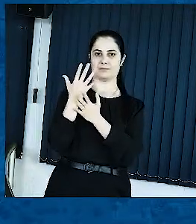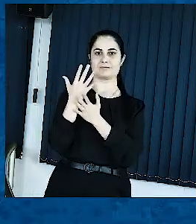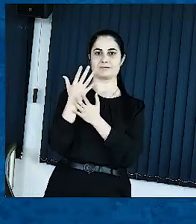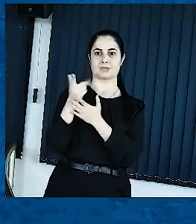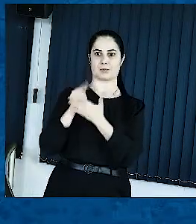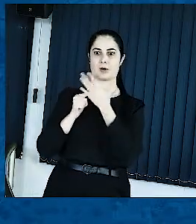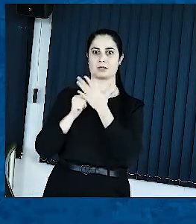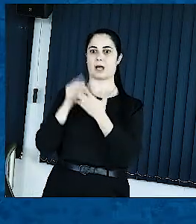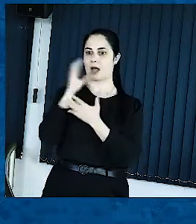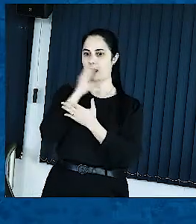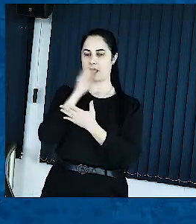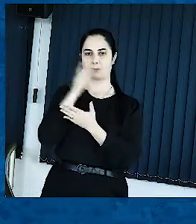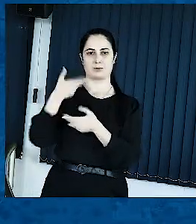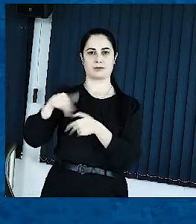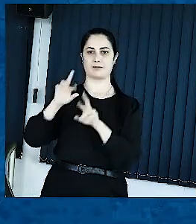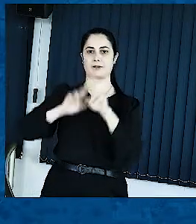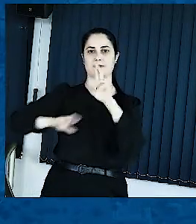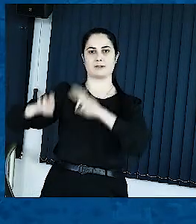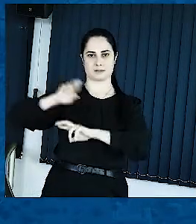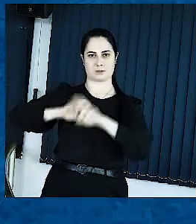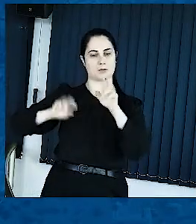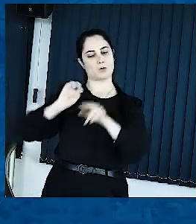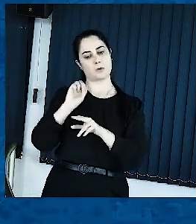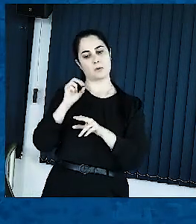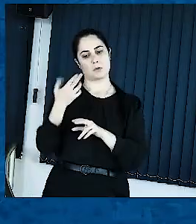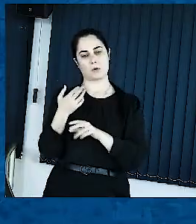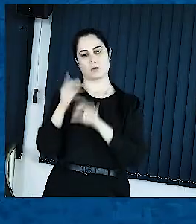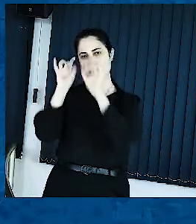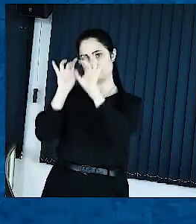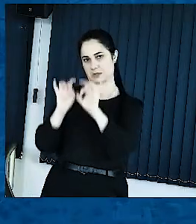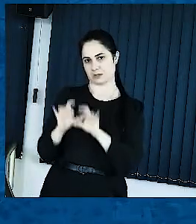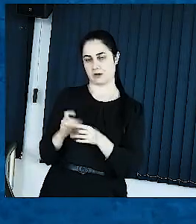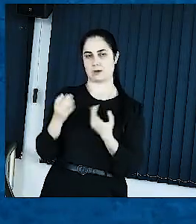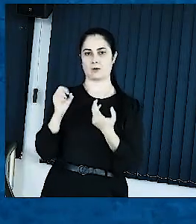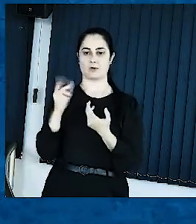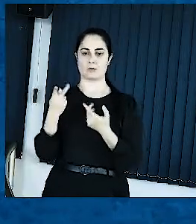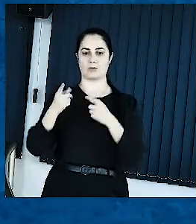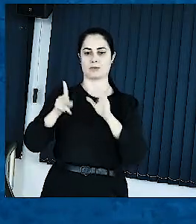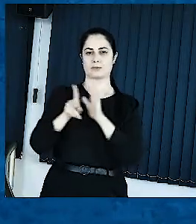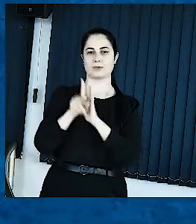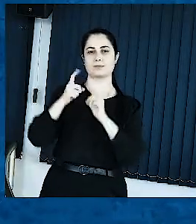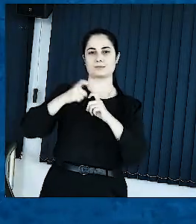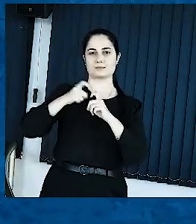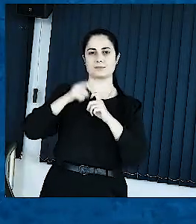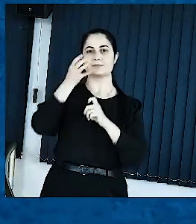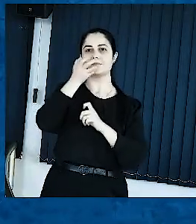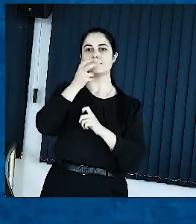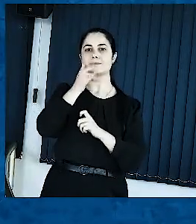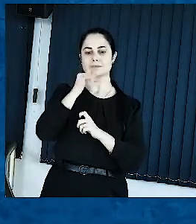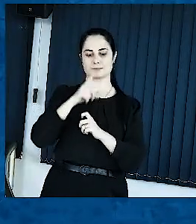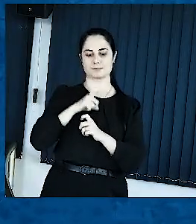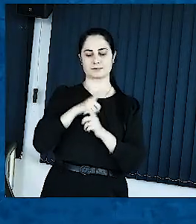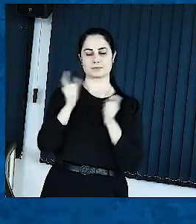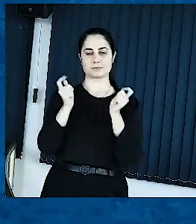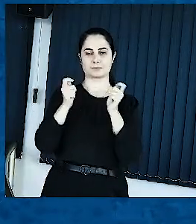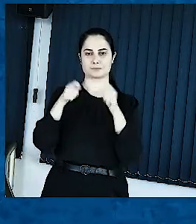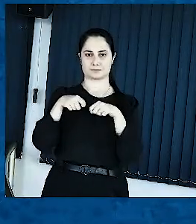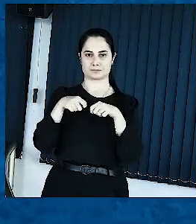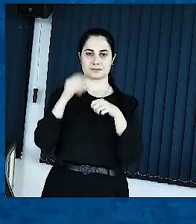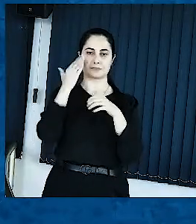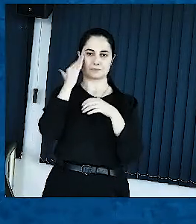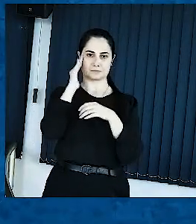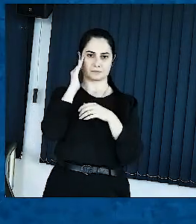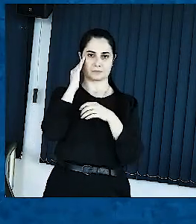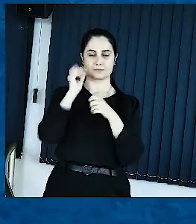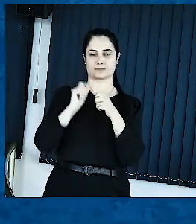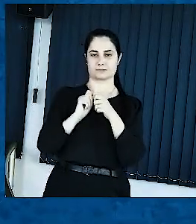alerta, encaminha para avaliação. Ou para quem? Para o especialista ou para algum pediatra que tenha capacidade que tenha